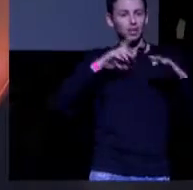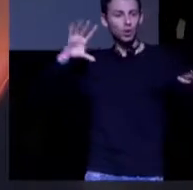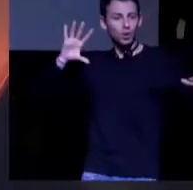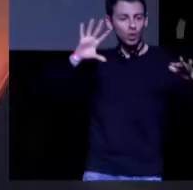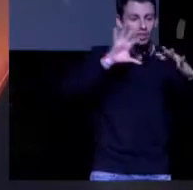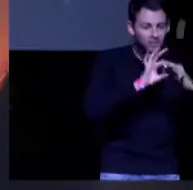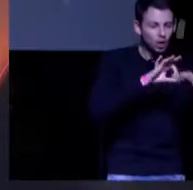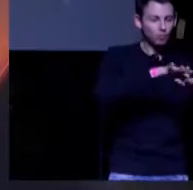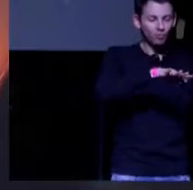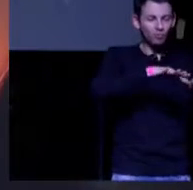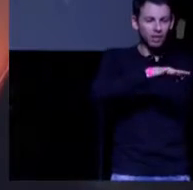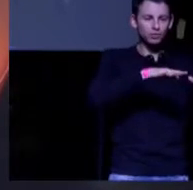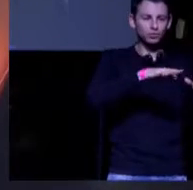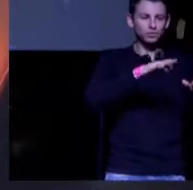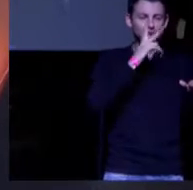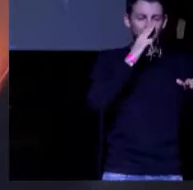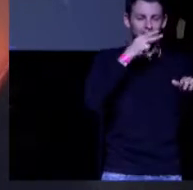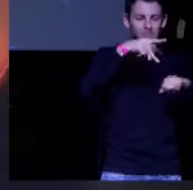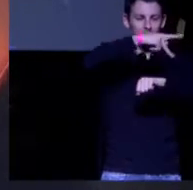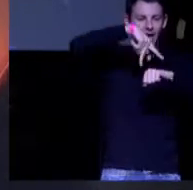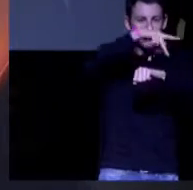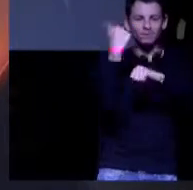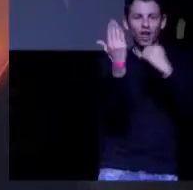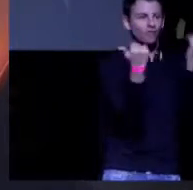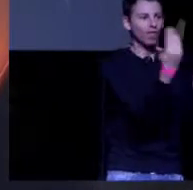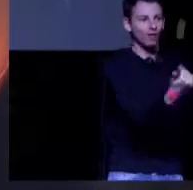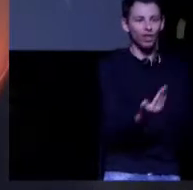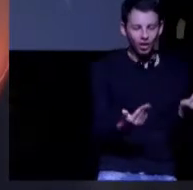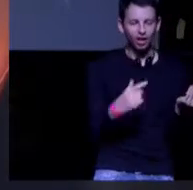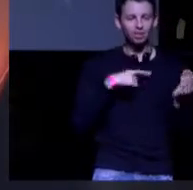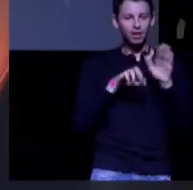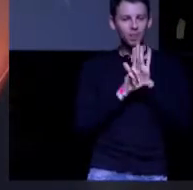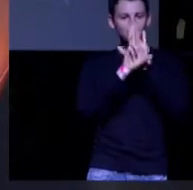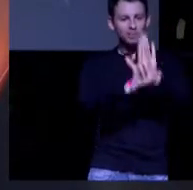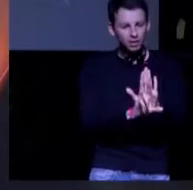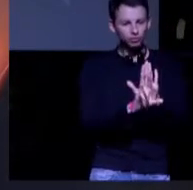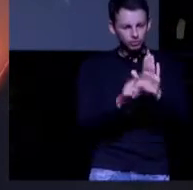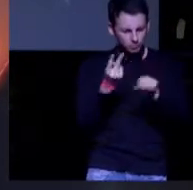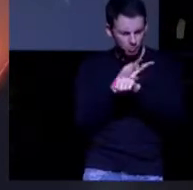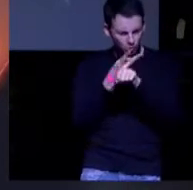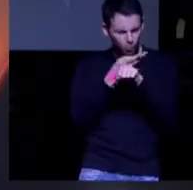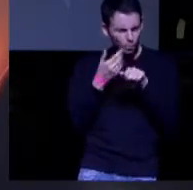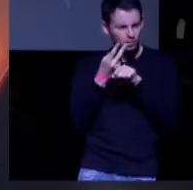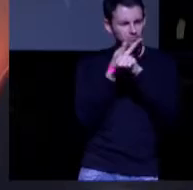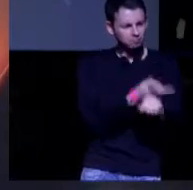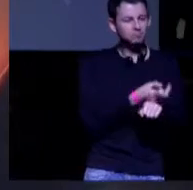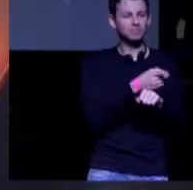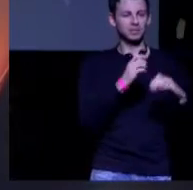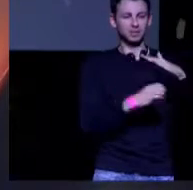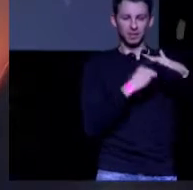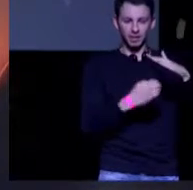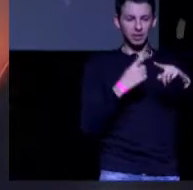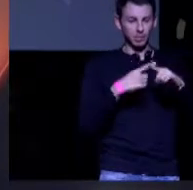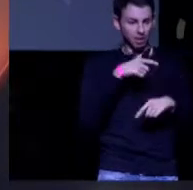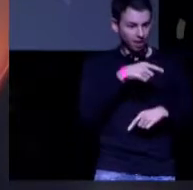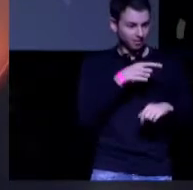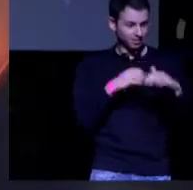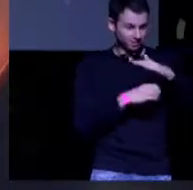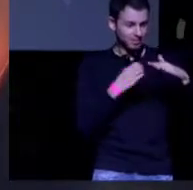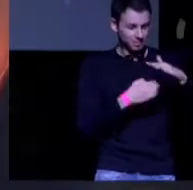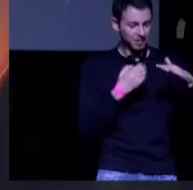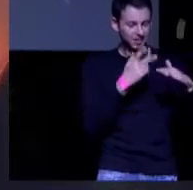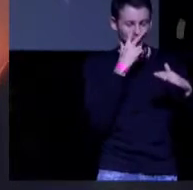esse movimento que são movimentos internacionais e tem várias representações que de alguma forma aquela empresa está desenvolvendo assim viajando em